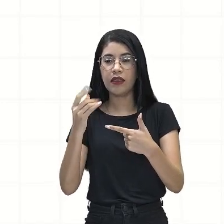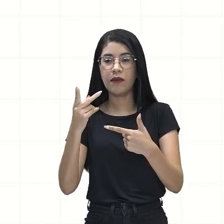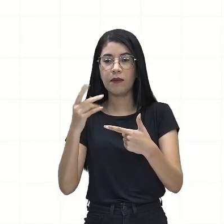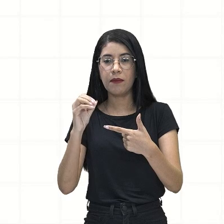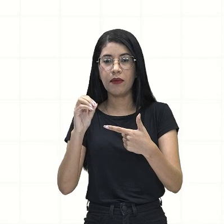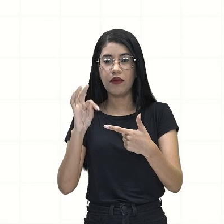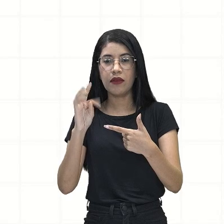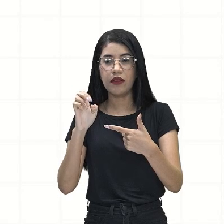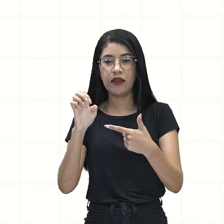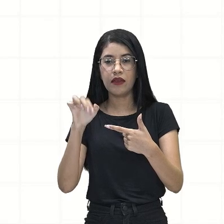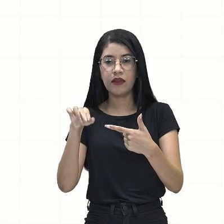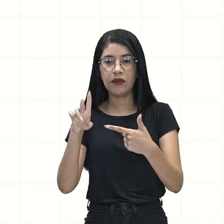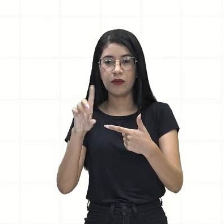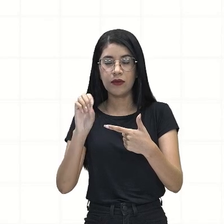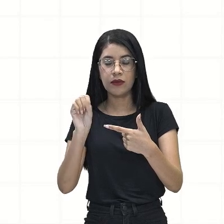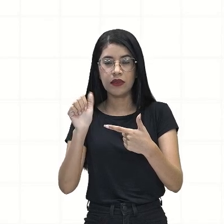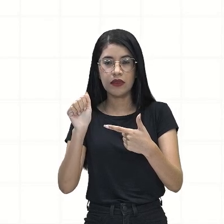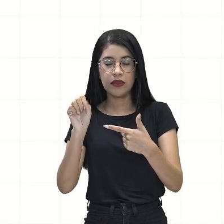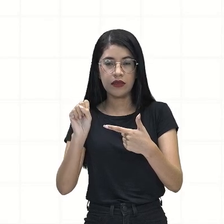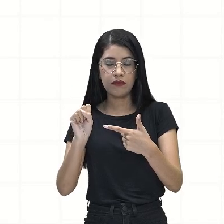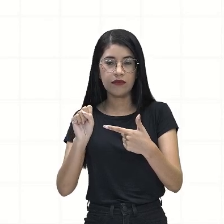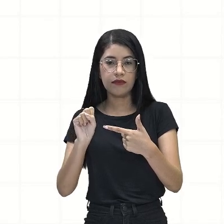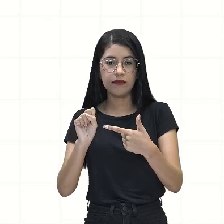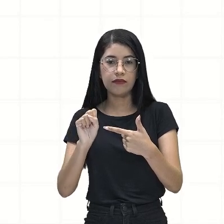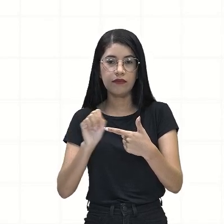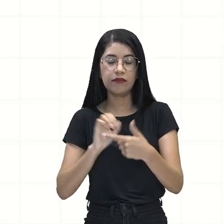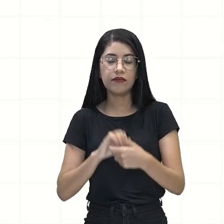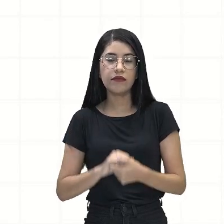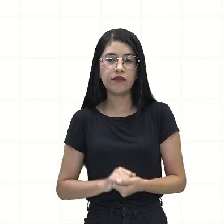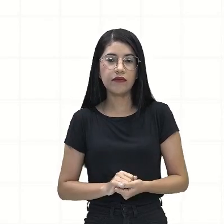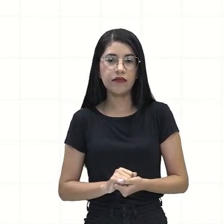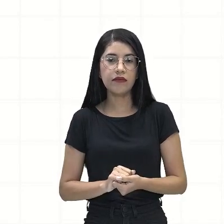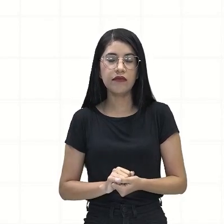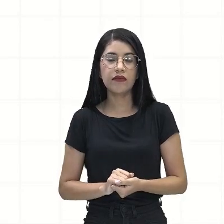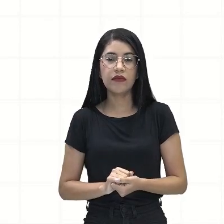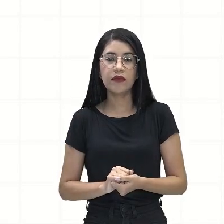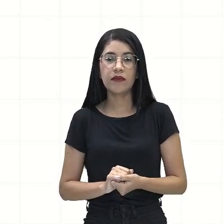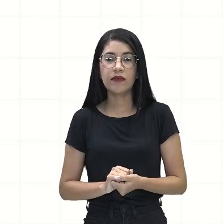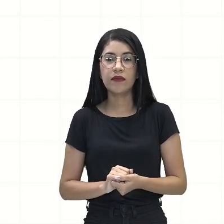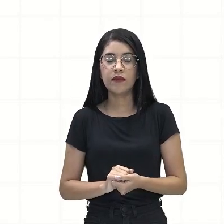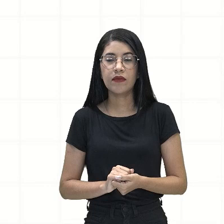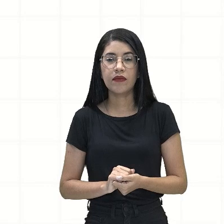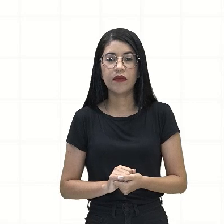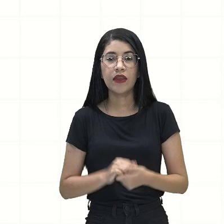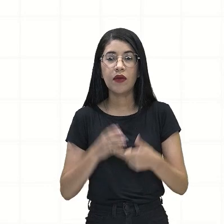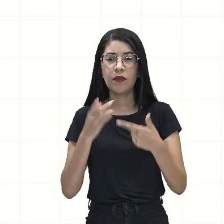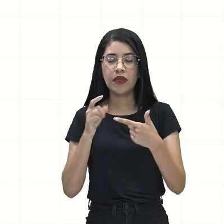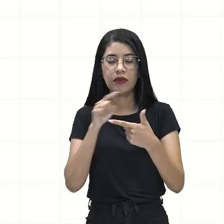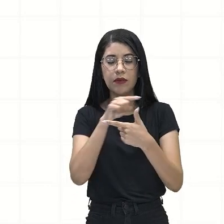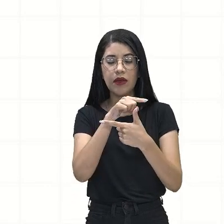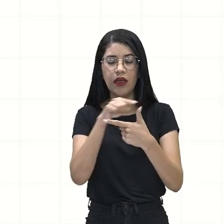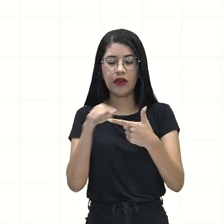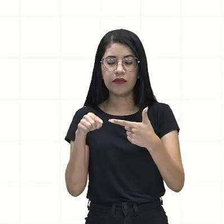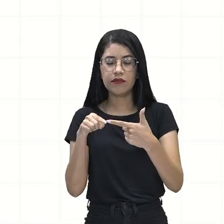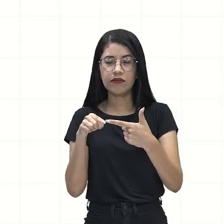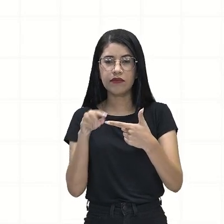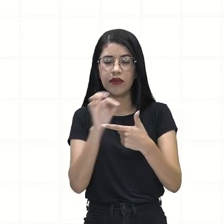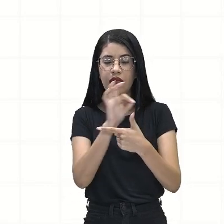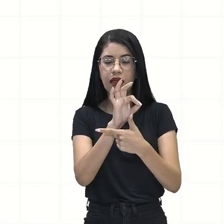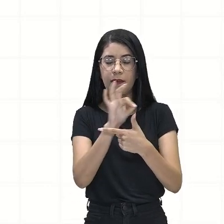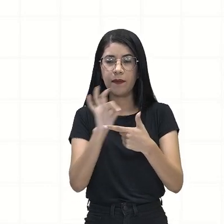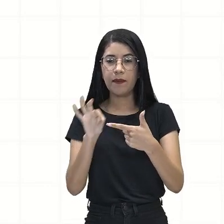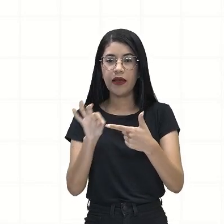hipotenusa. Então, se eu olhar agora essa distância assim, sendo essa distância